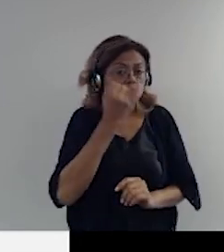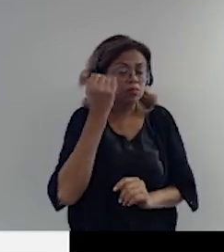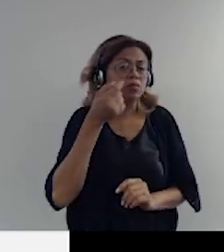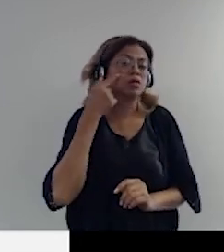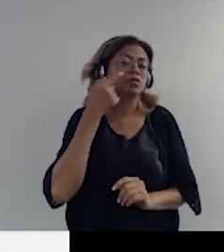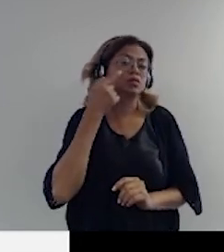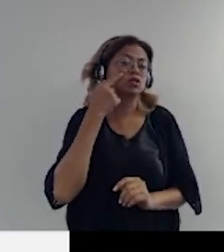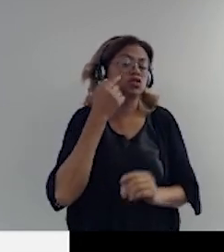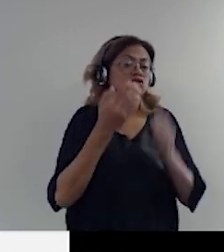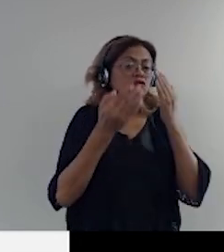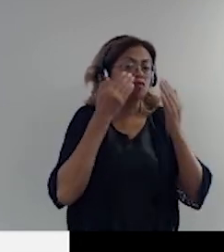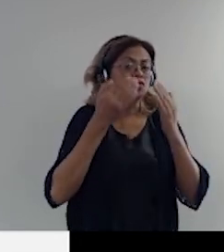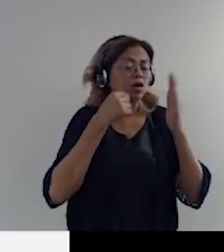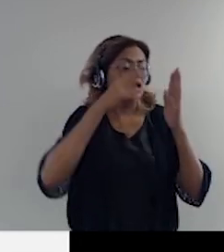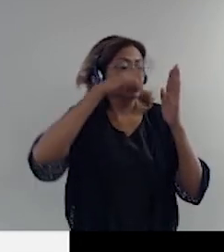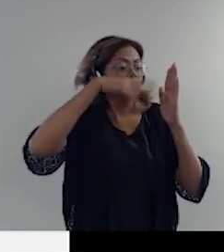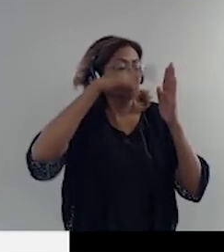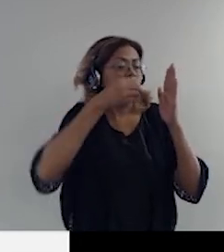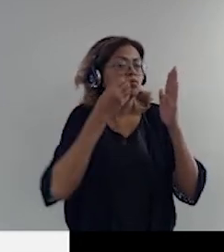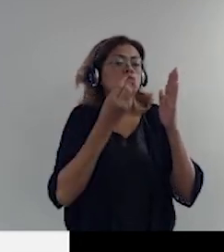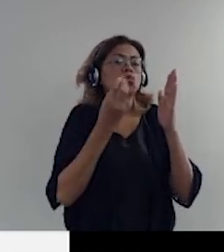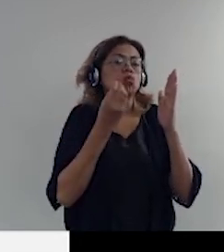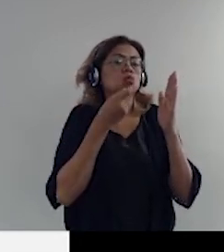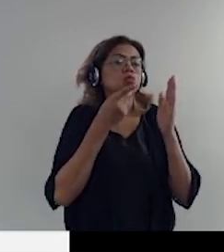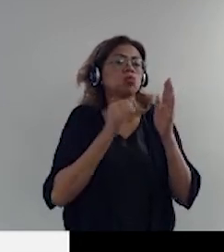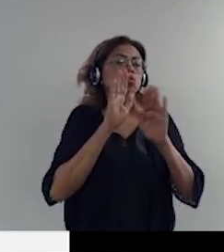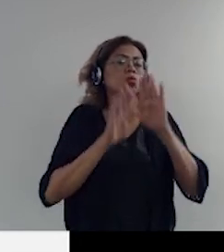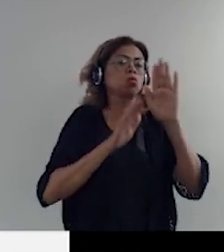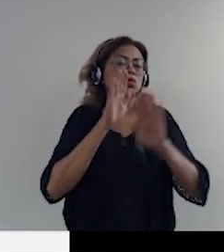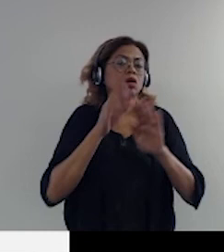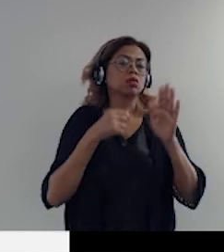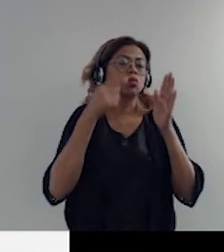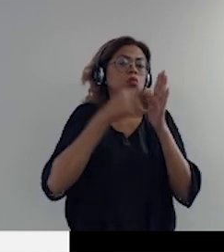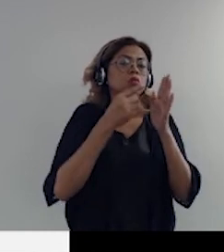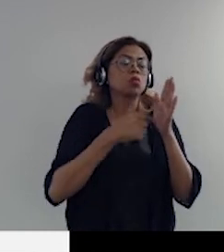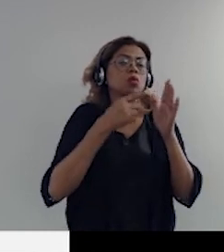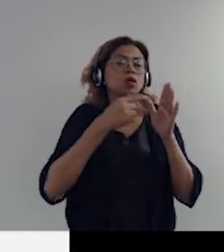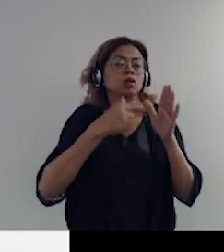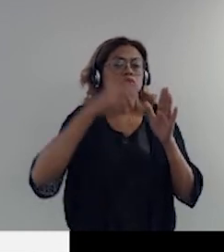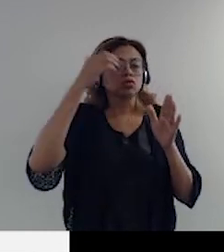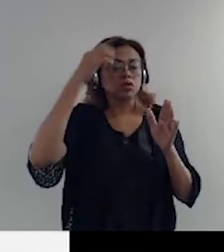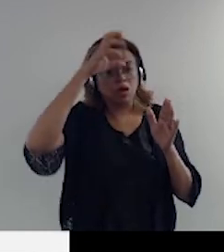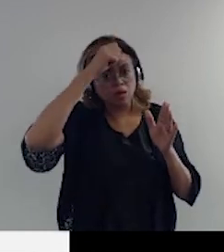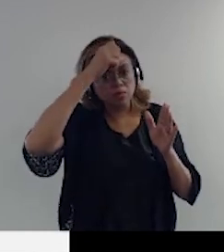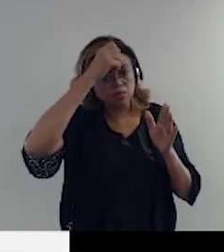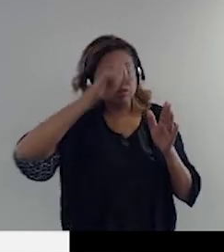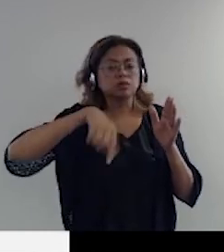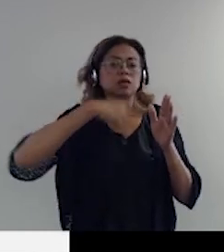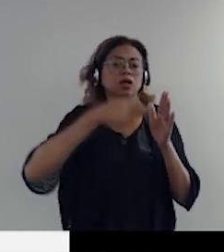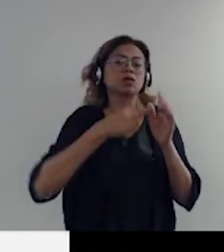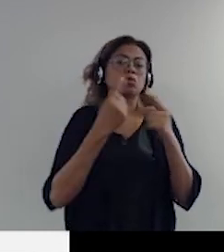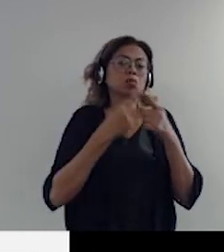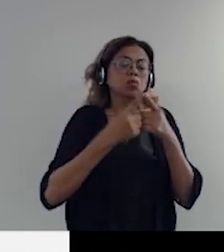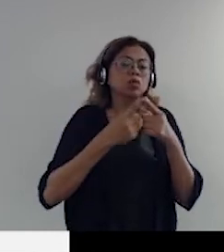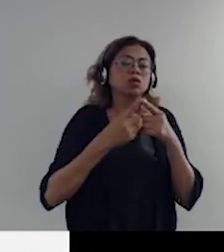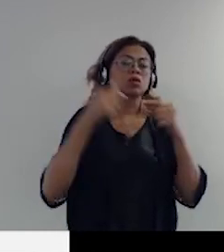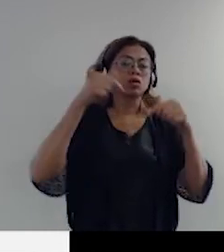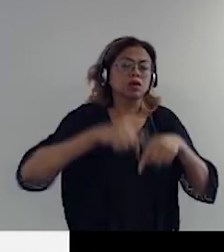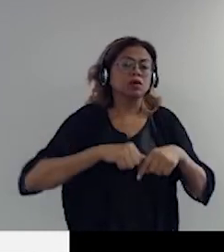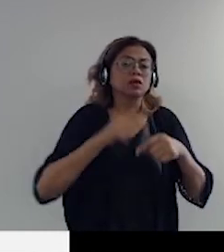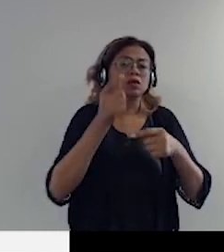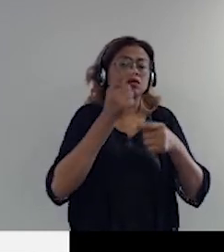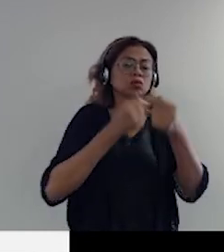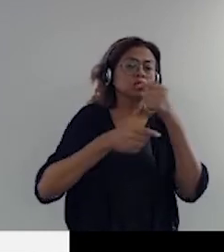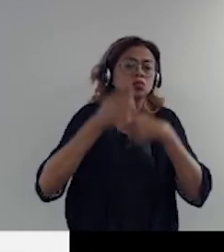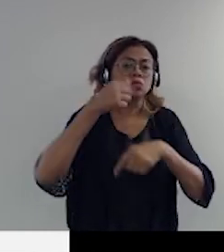parte é realmente aprendizado, né? A gente está com o mercado de capitais cada vez mais maduro e